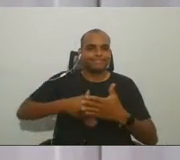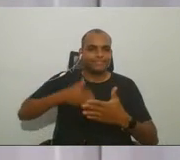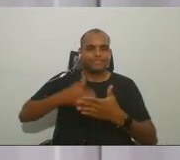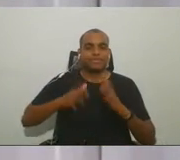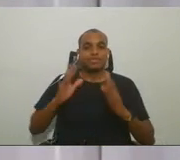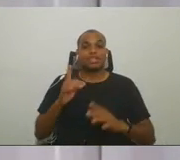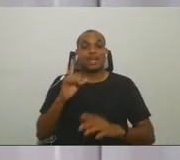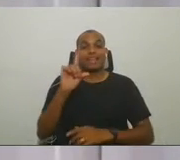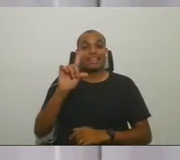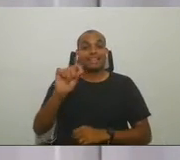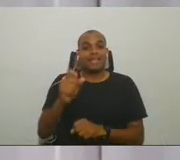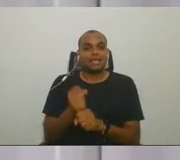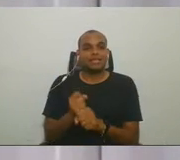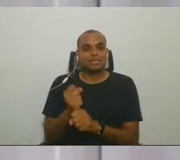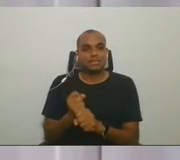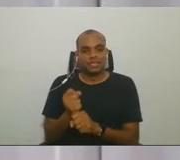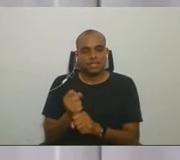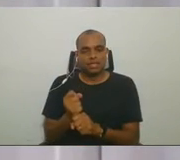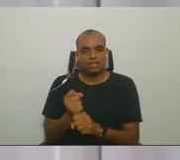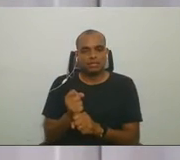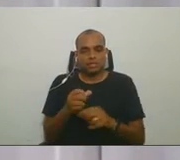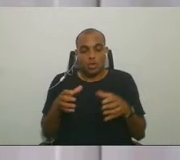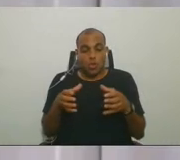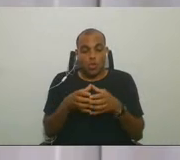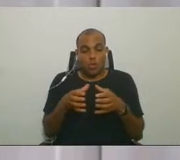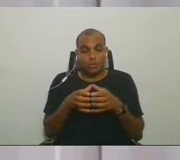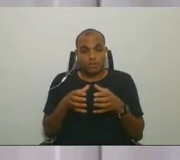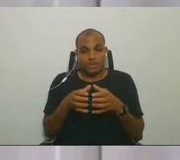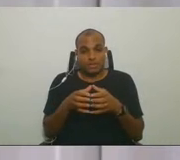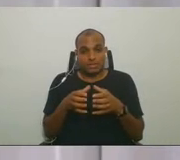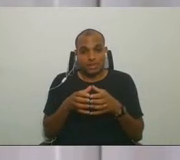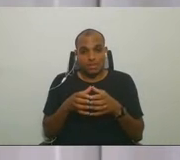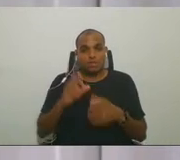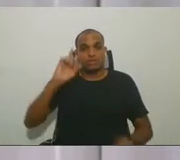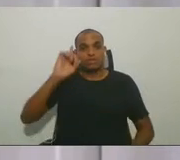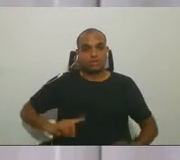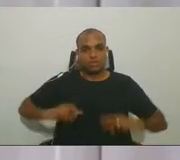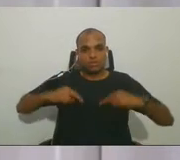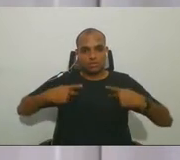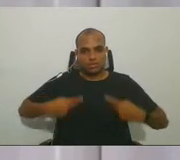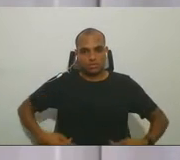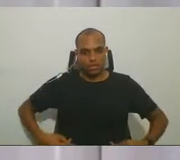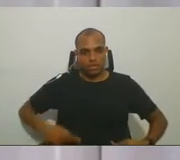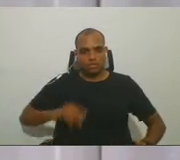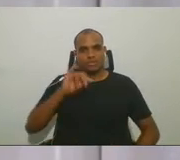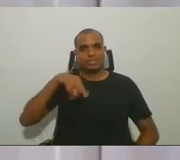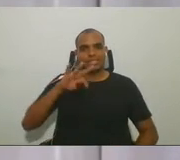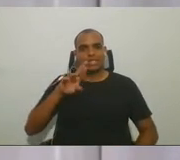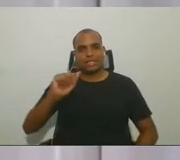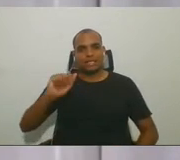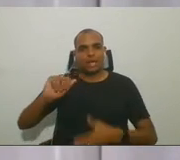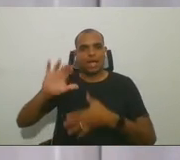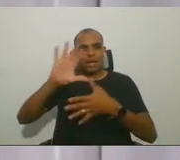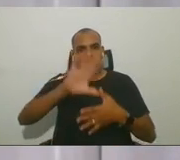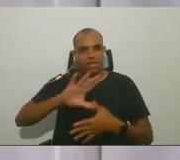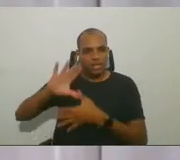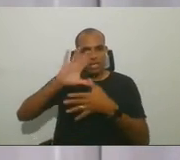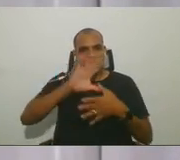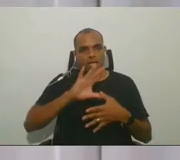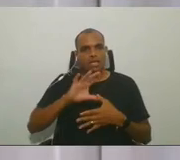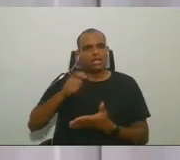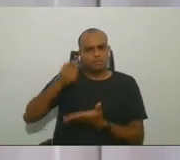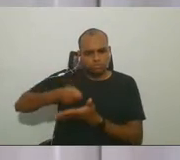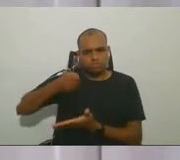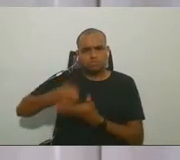década que a Comissão Interamericana de Direitos Humanos reclamava dessa participação, mas ainda,